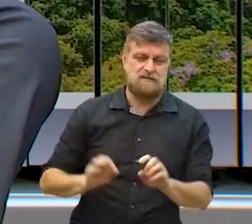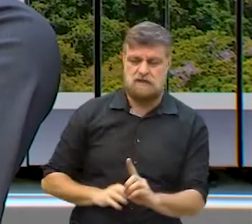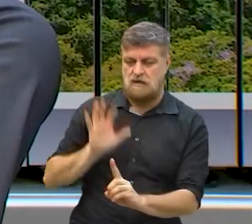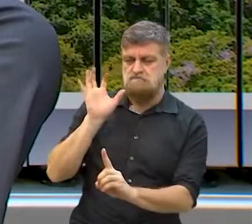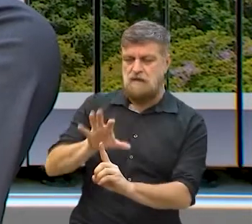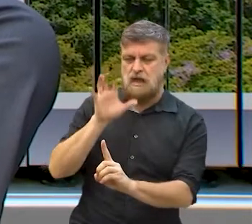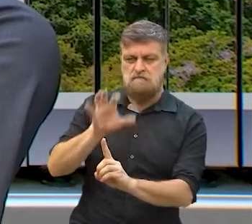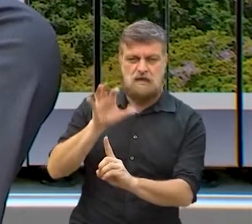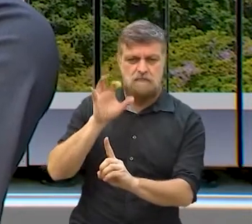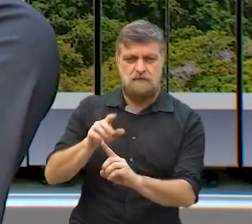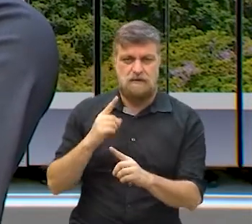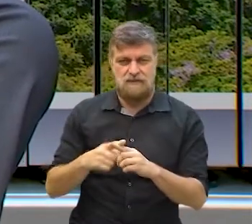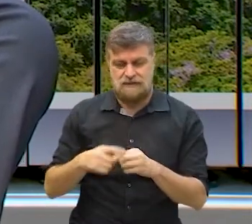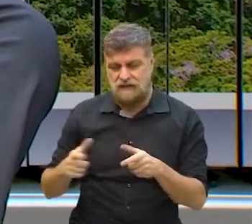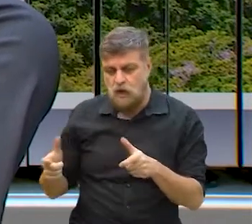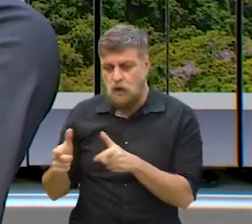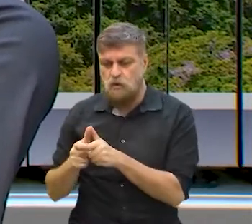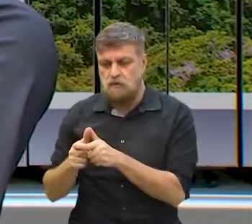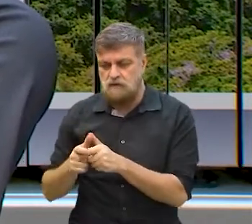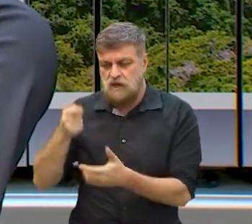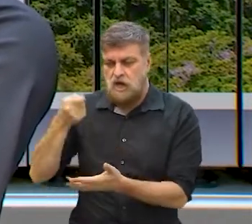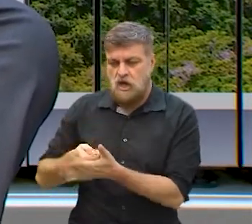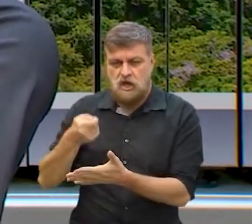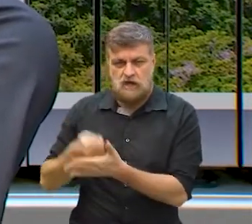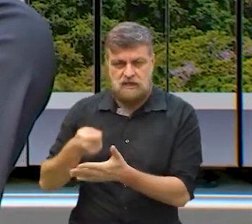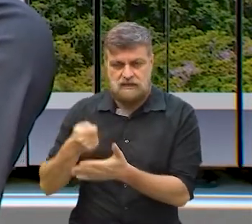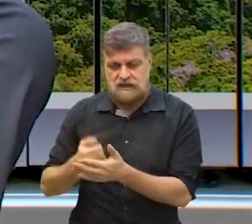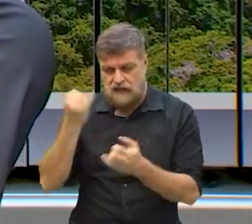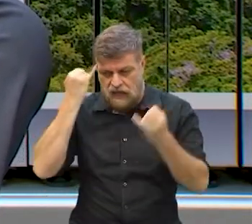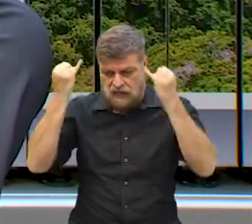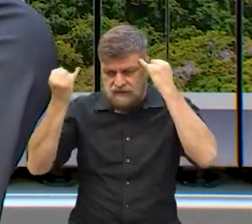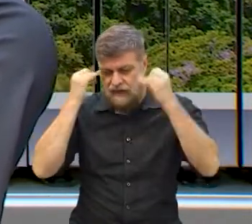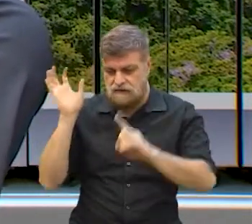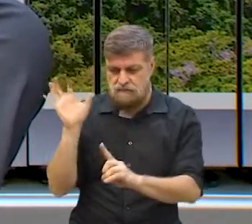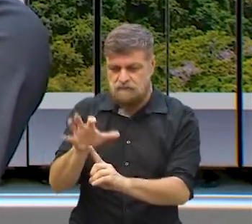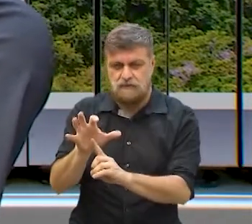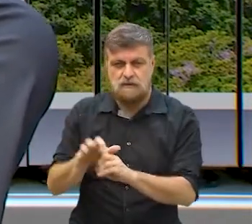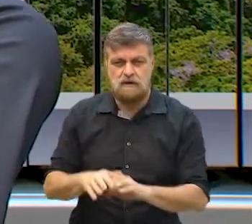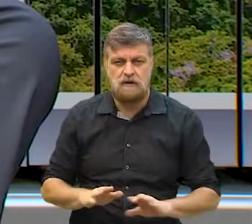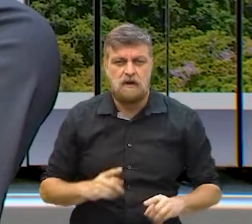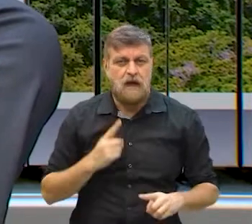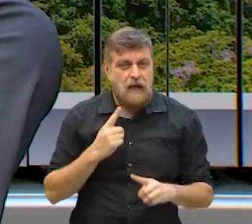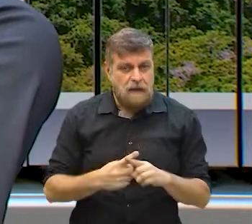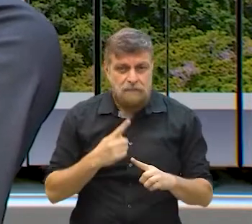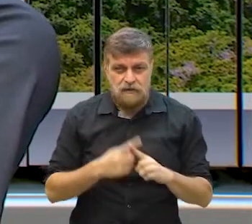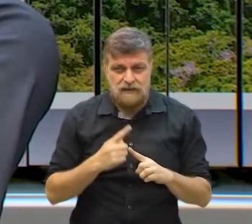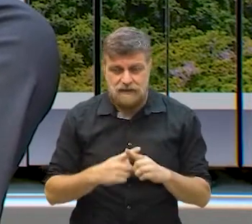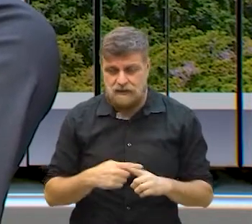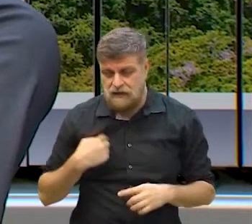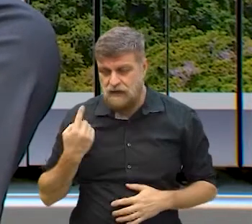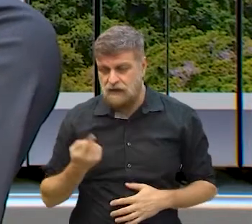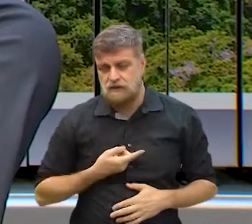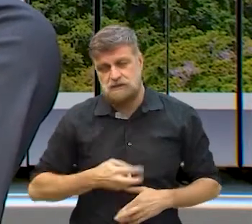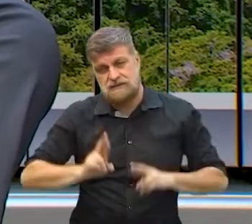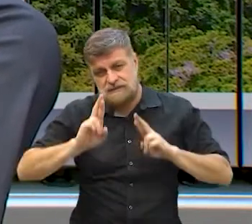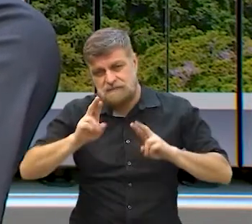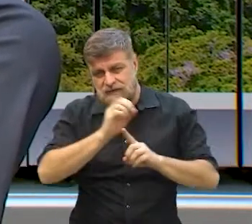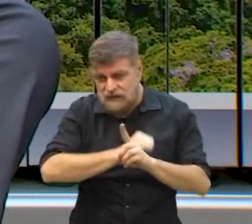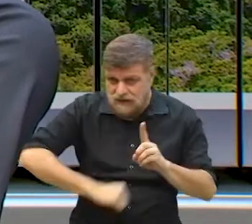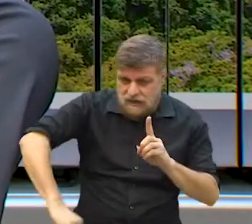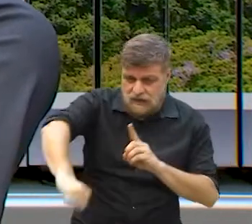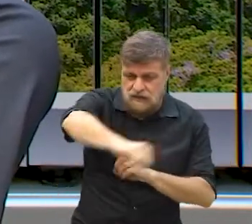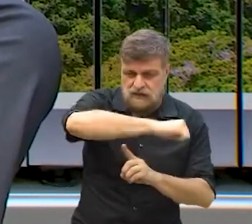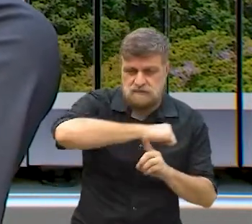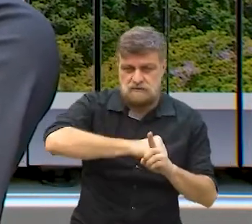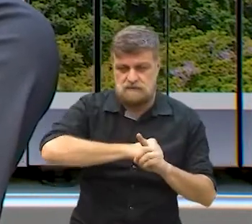quer simplesmente impor uma ideia, porque tem um grupo que determina que essa ideia tem que ser imposta. Tem que ser feito porque exatamente é isso